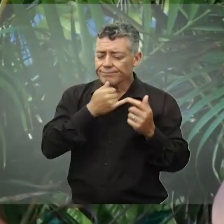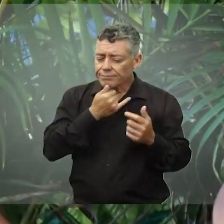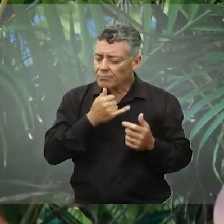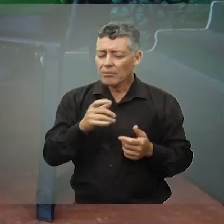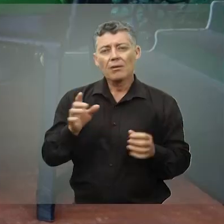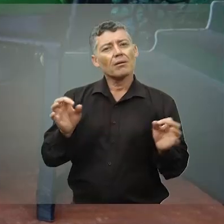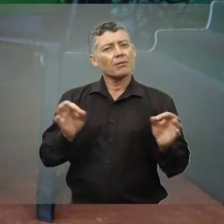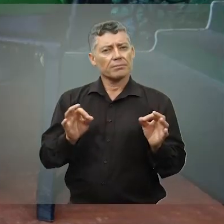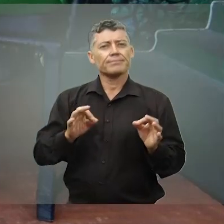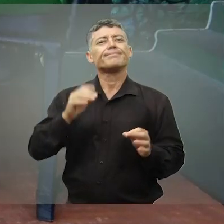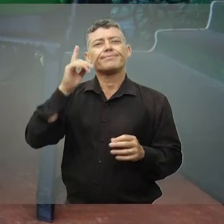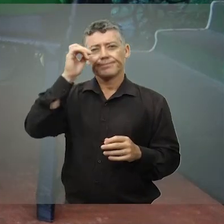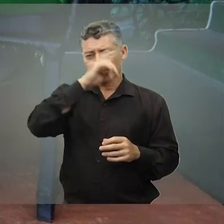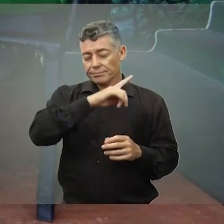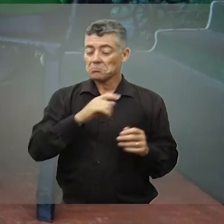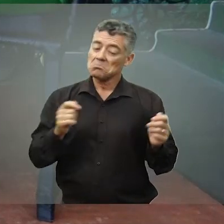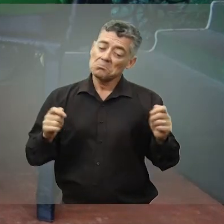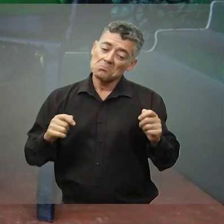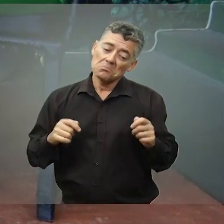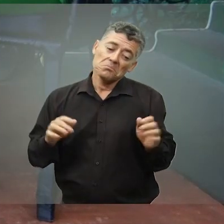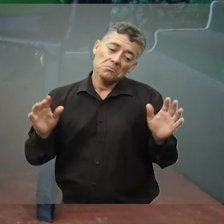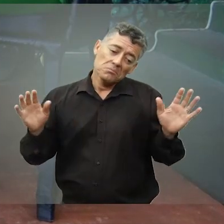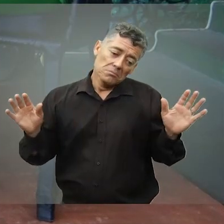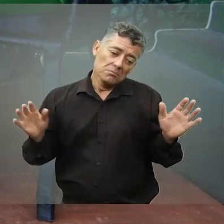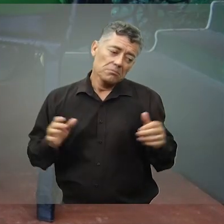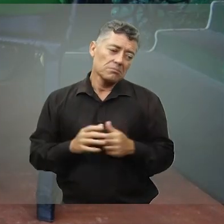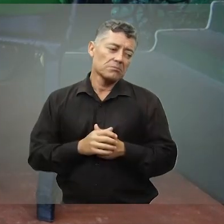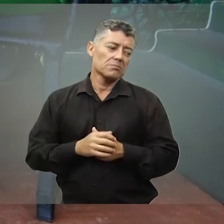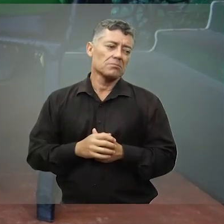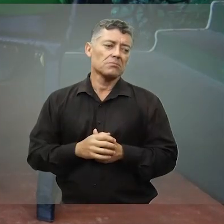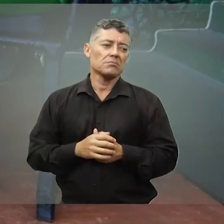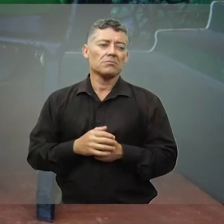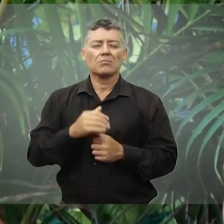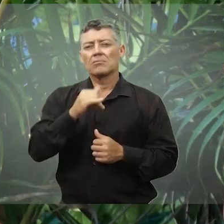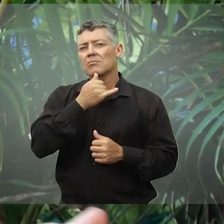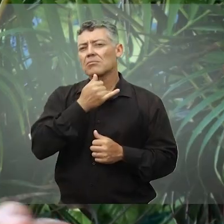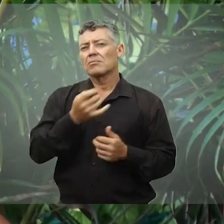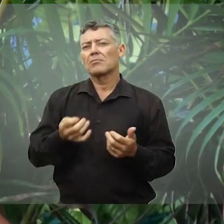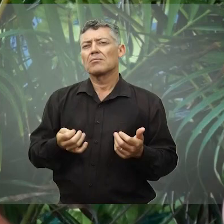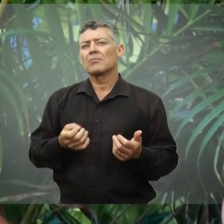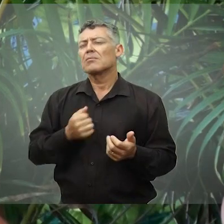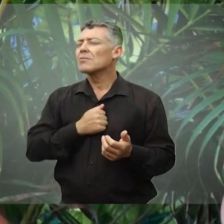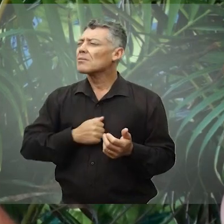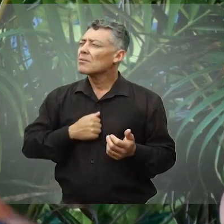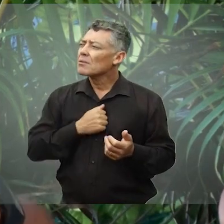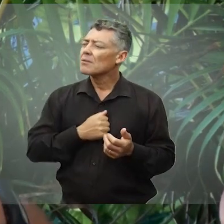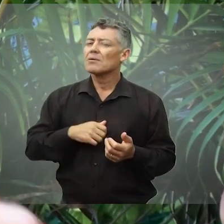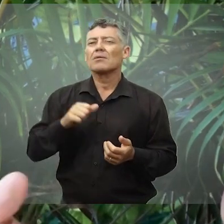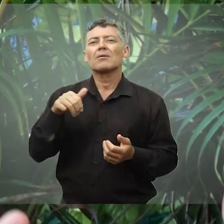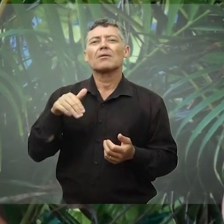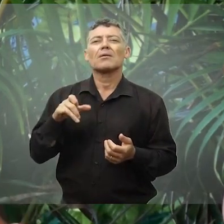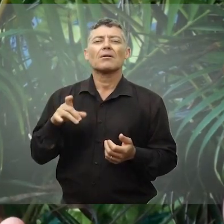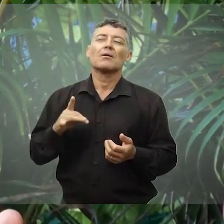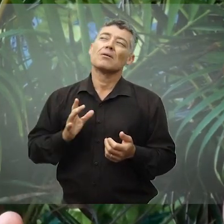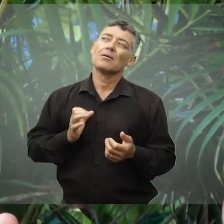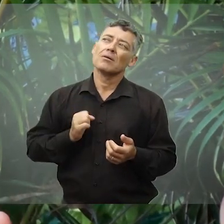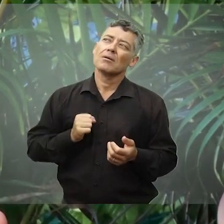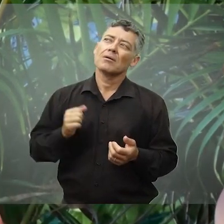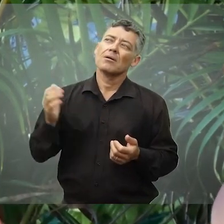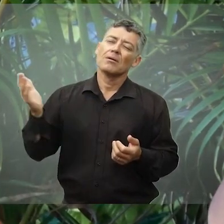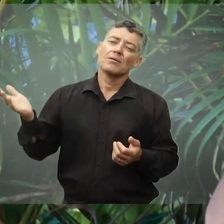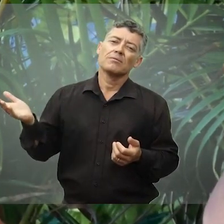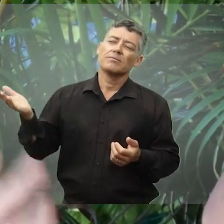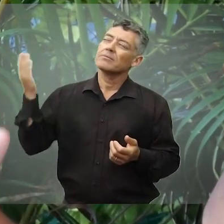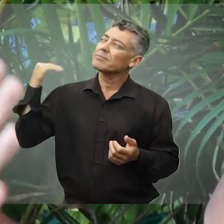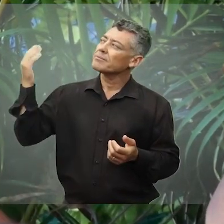é difícil. Exatamente. Pode ser? Pode, mas vai ser assim, uma tristeza de saudade de alguém, de um amor que